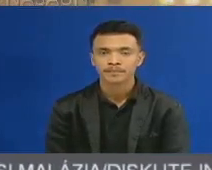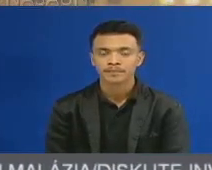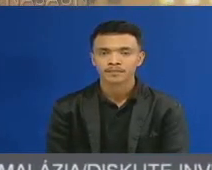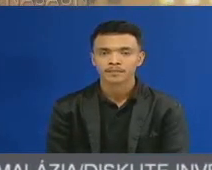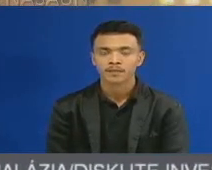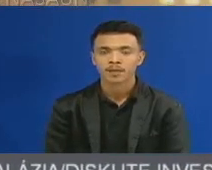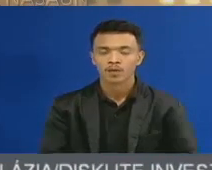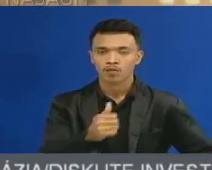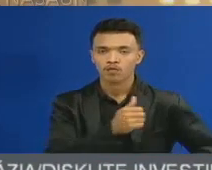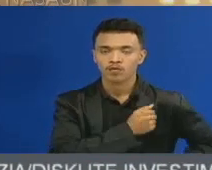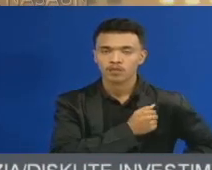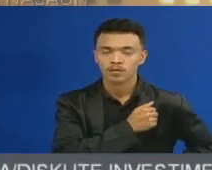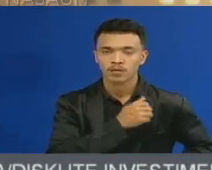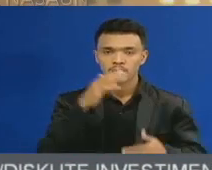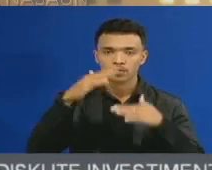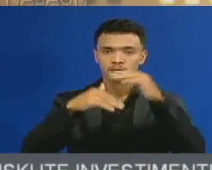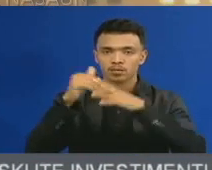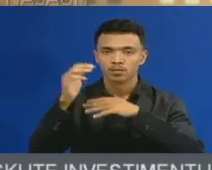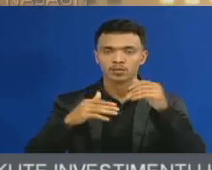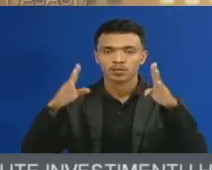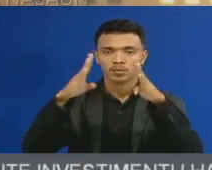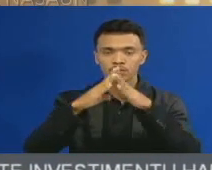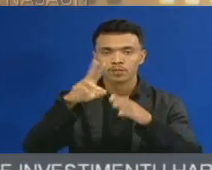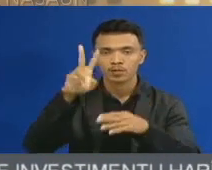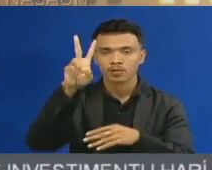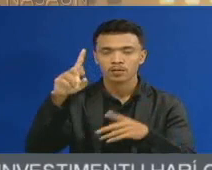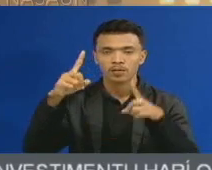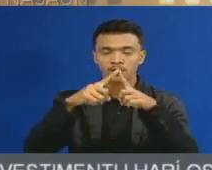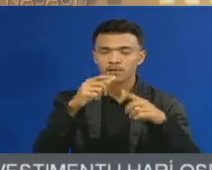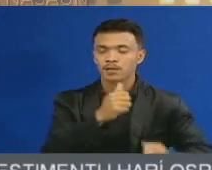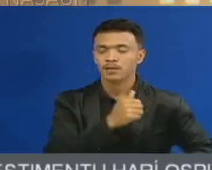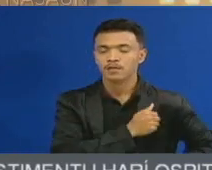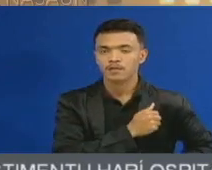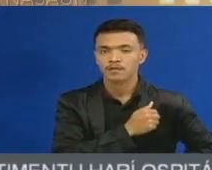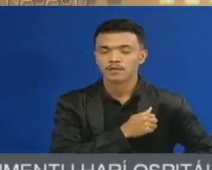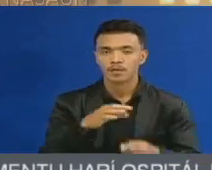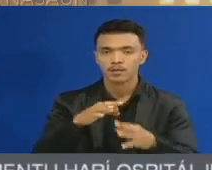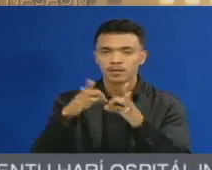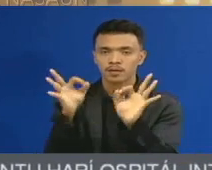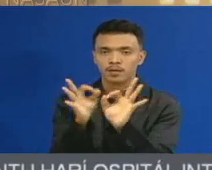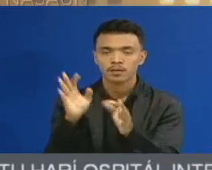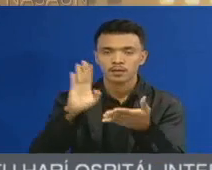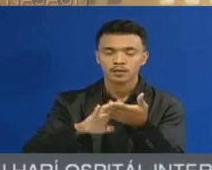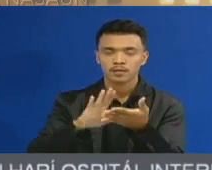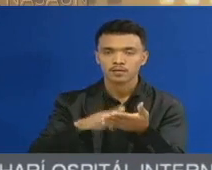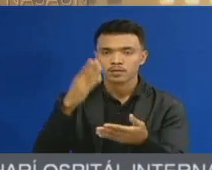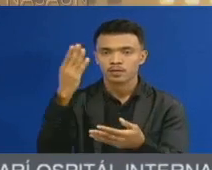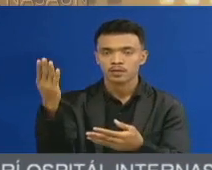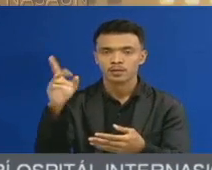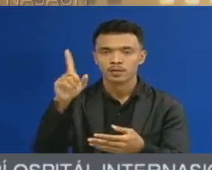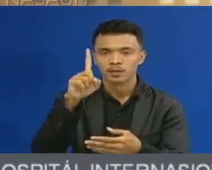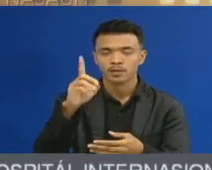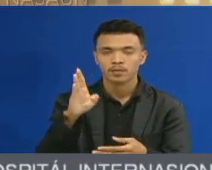Forța Ingineria, construit ca jernă rua ba Forța Defensa Timor-Leste, no reabilita Escola Ida iha Odel